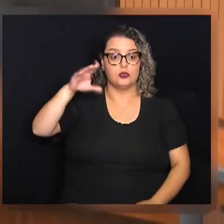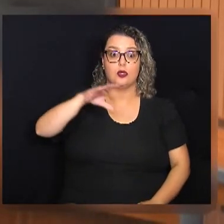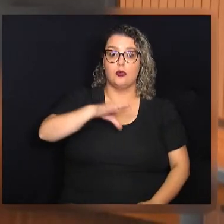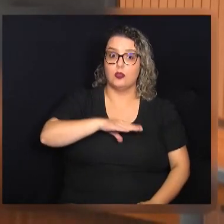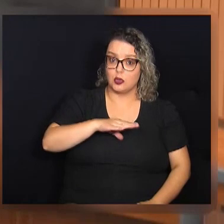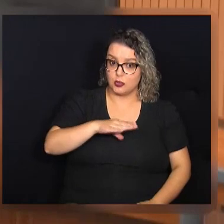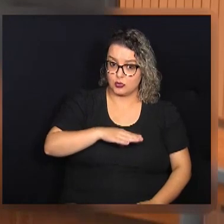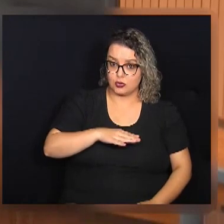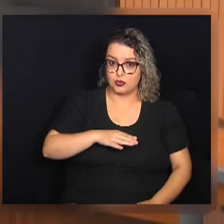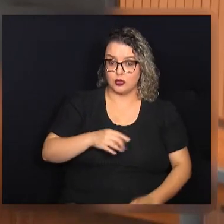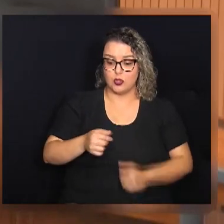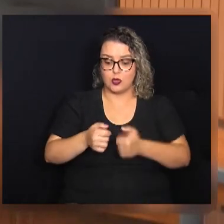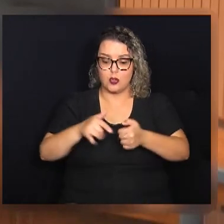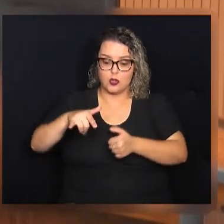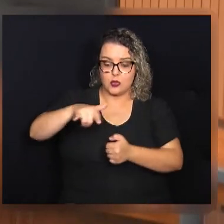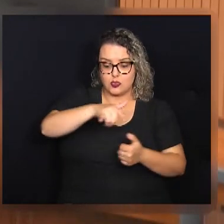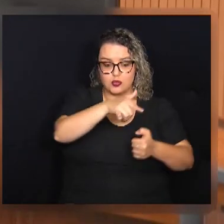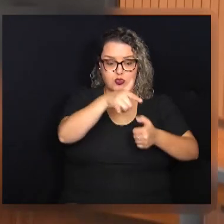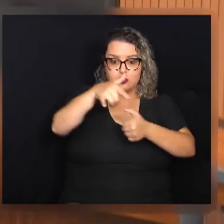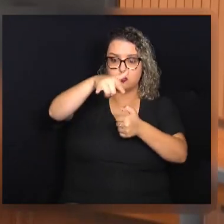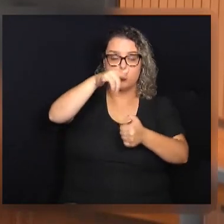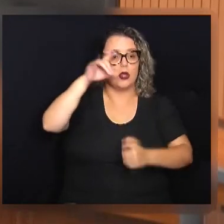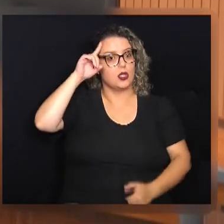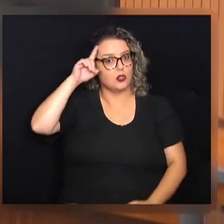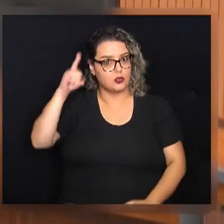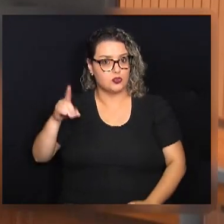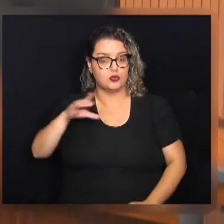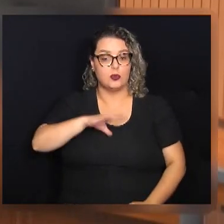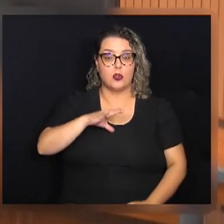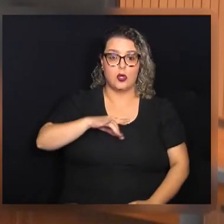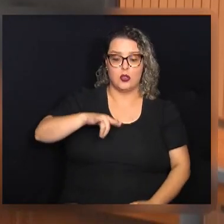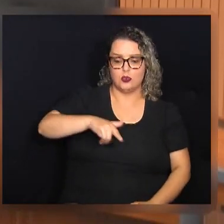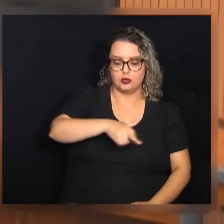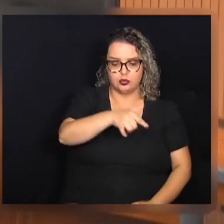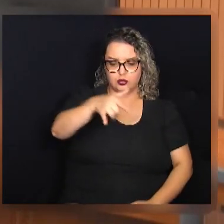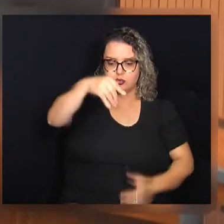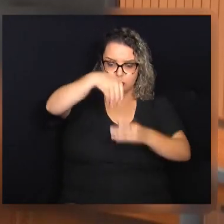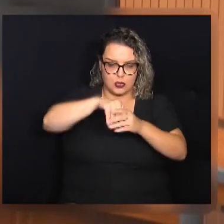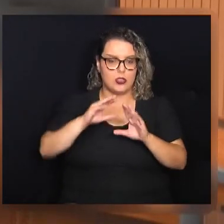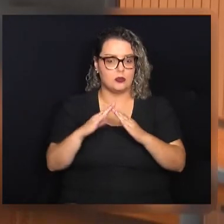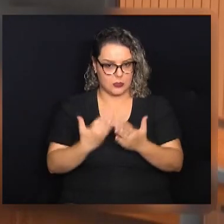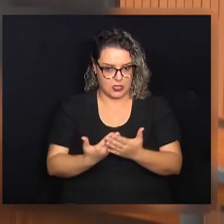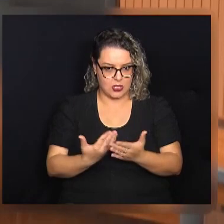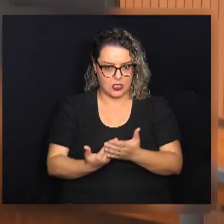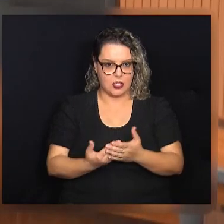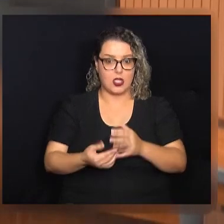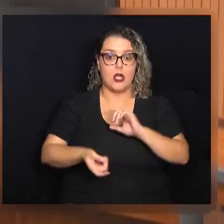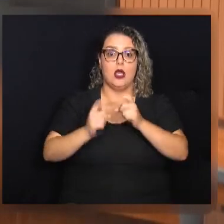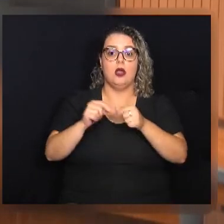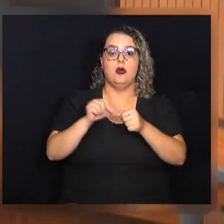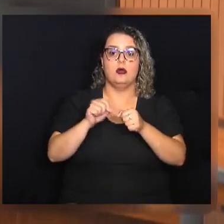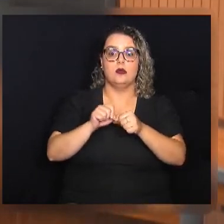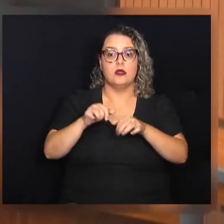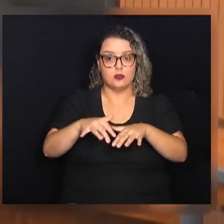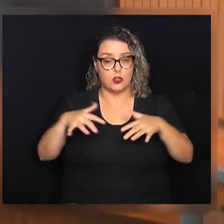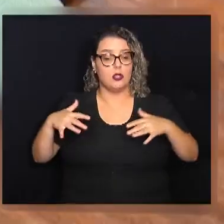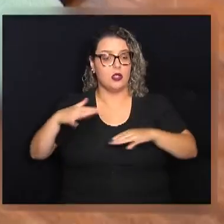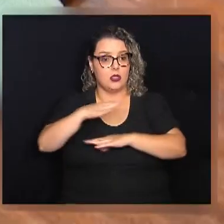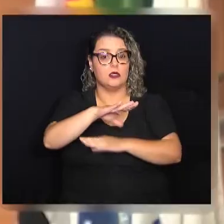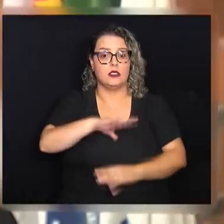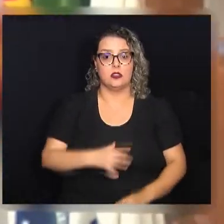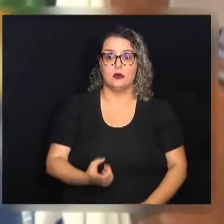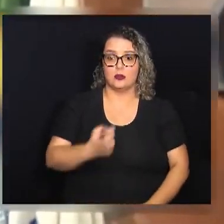E por iniciativa do vereador Edivaldo Cabelo, a Câmara realizou um debate sobre o Dia